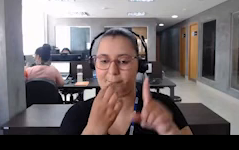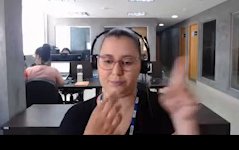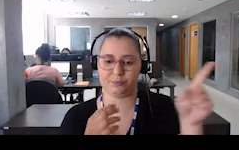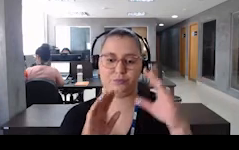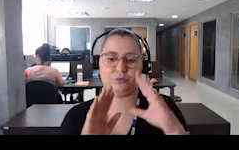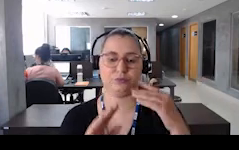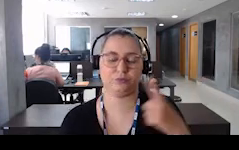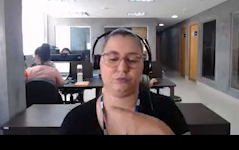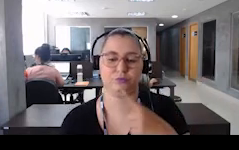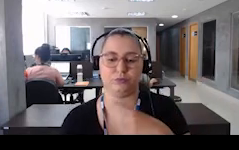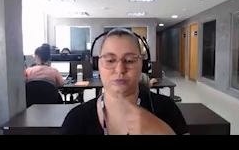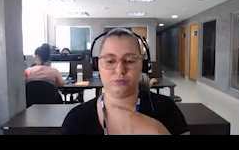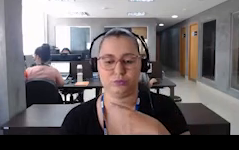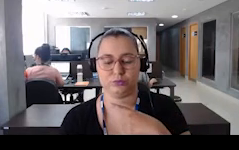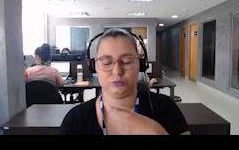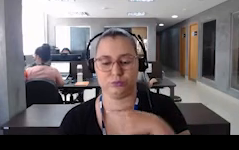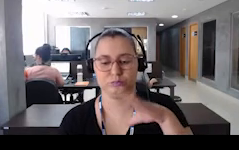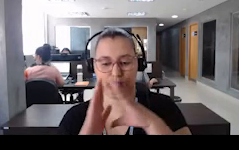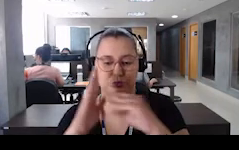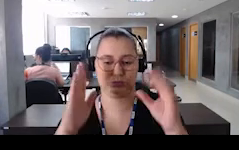Vou mostrar aqui para vocês.